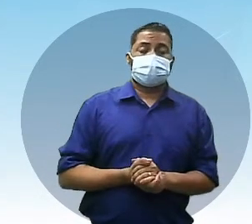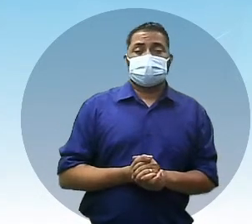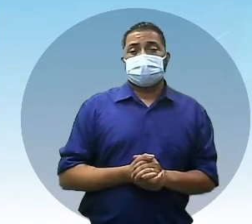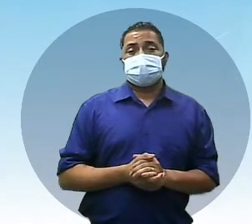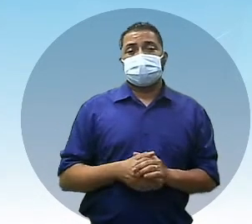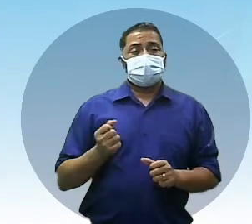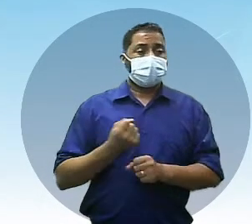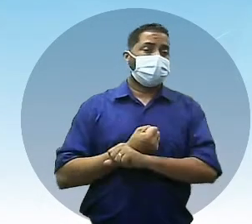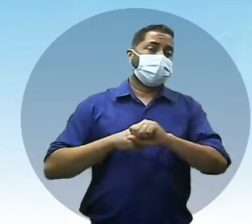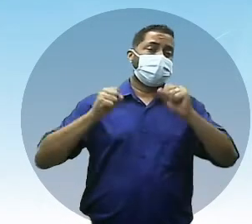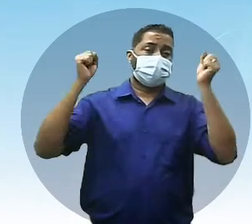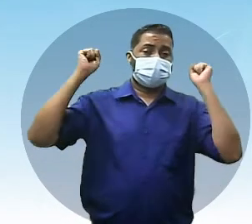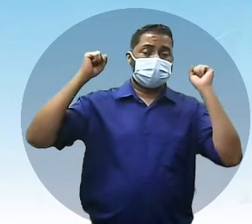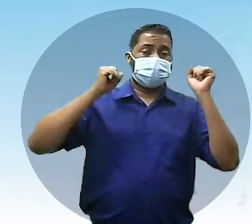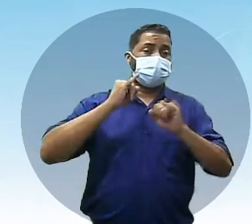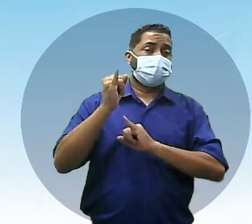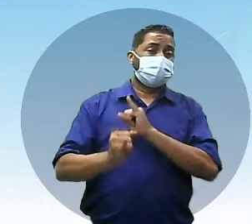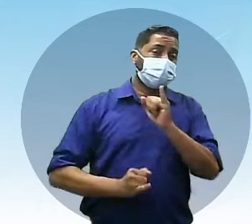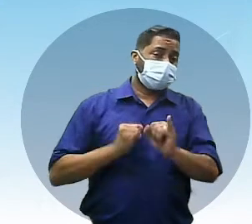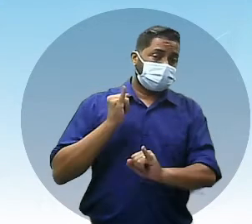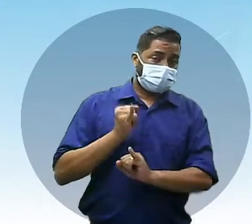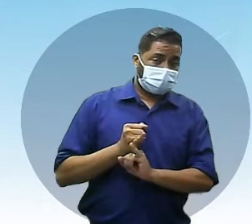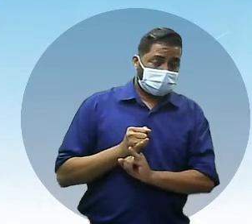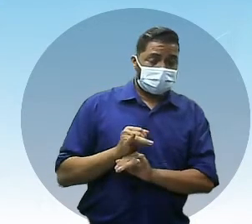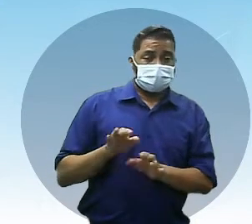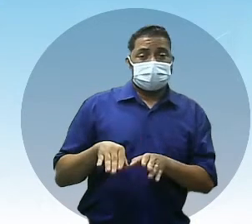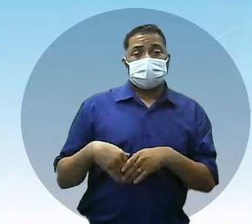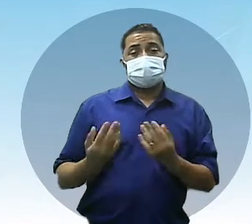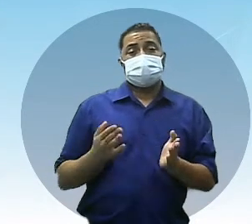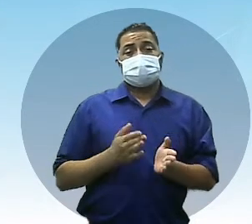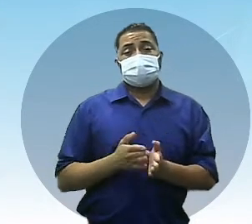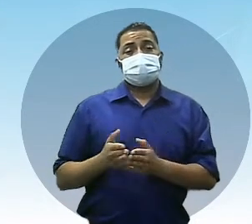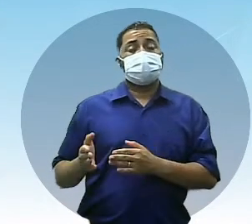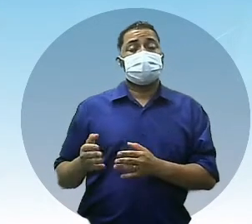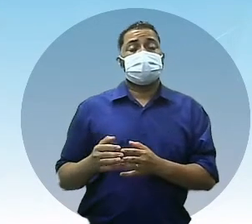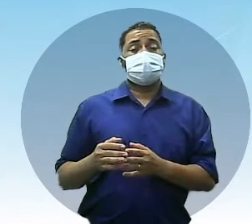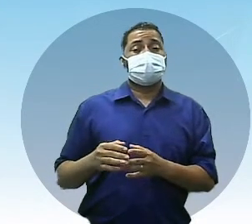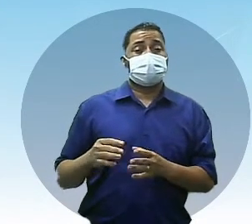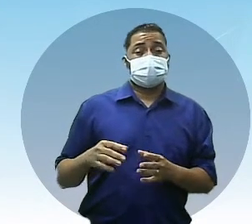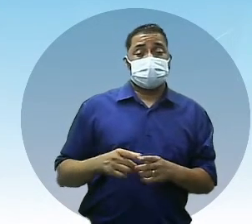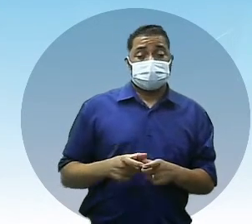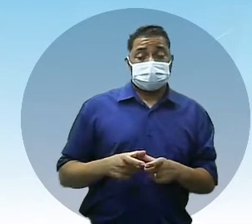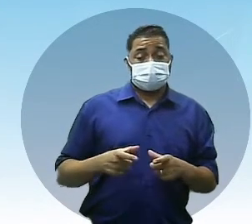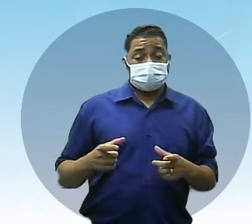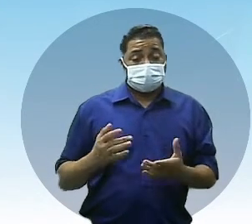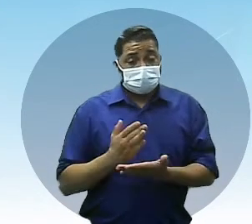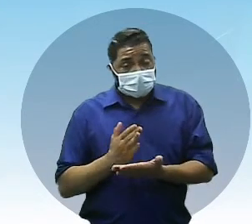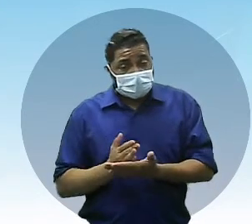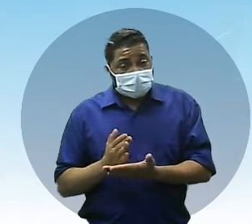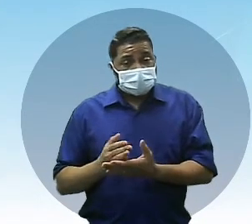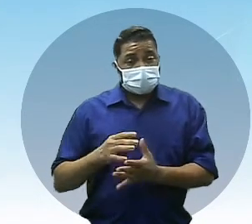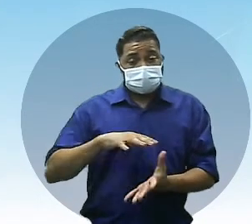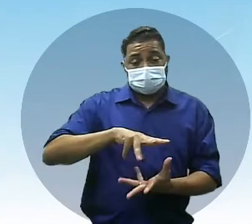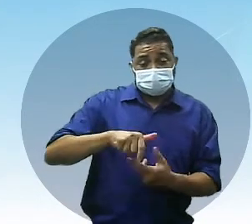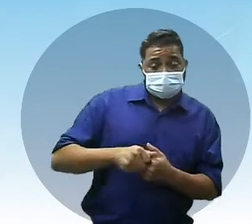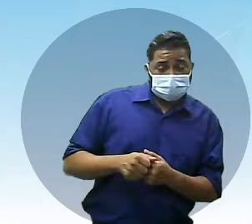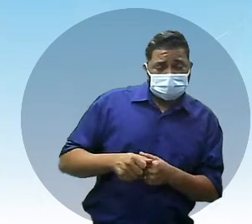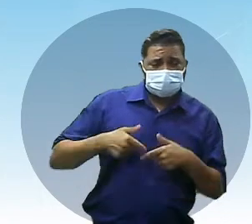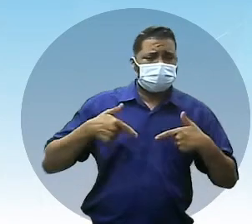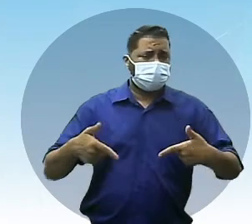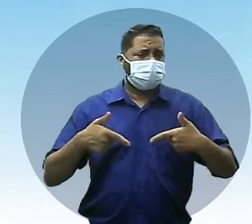muita revolta internacional. Enquanto boa parte do mundo luta para se manter unido, se